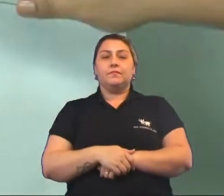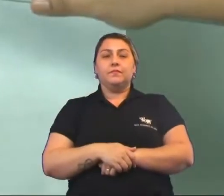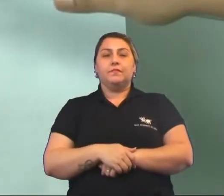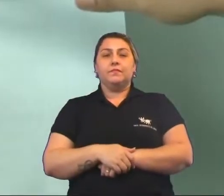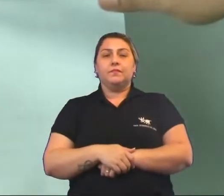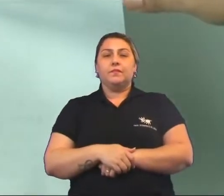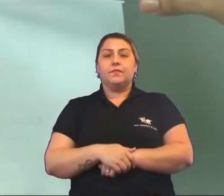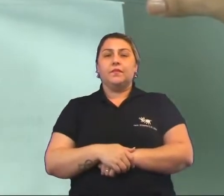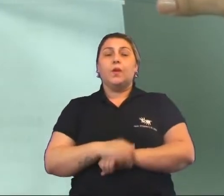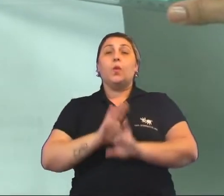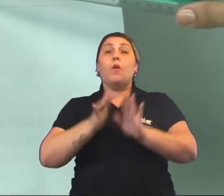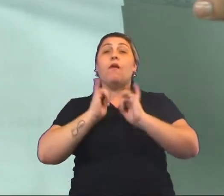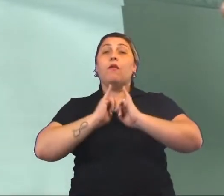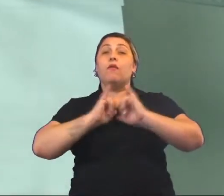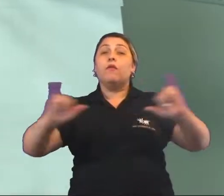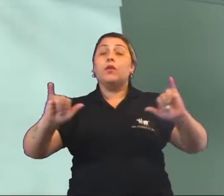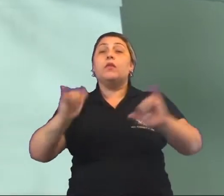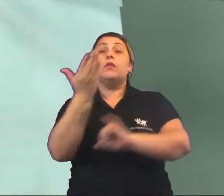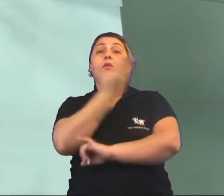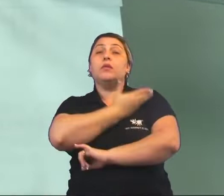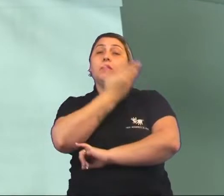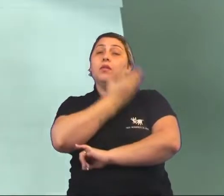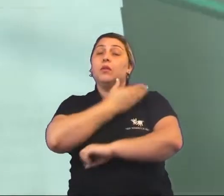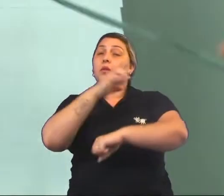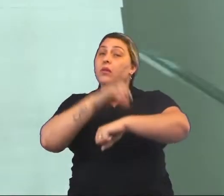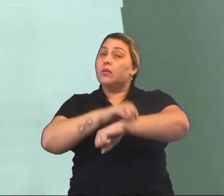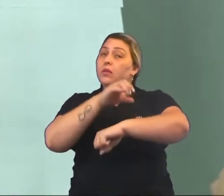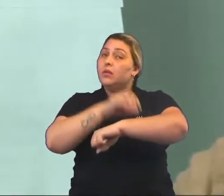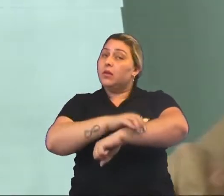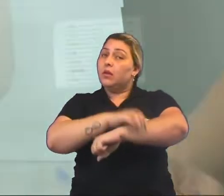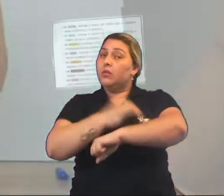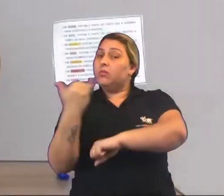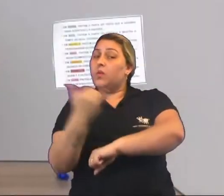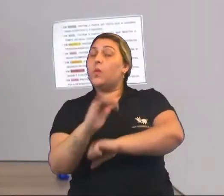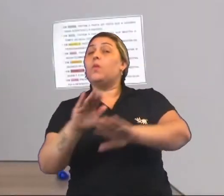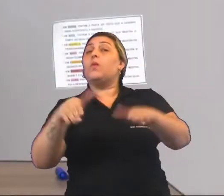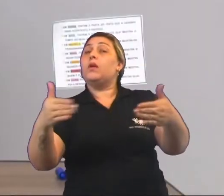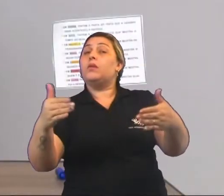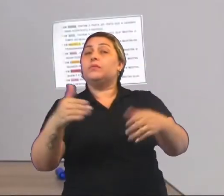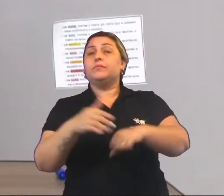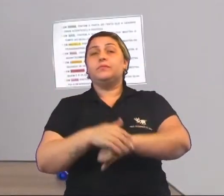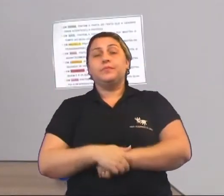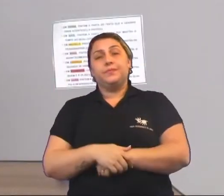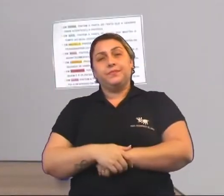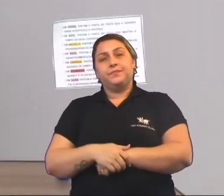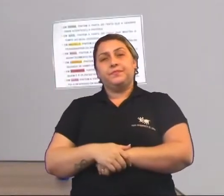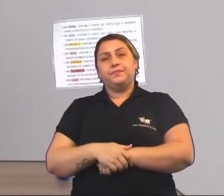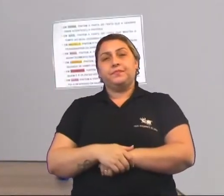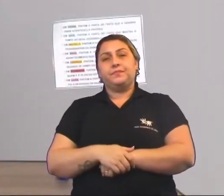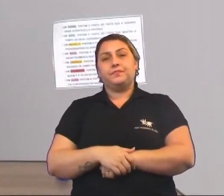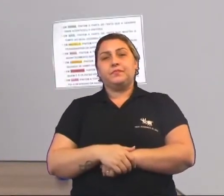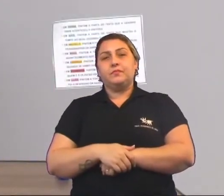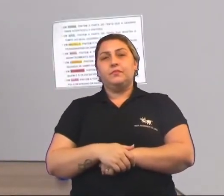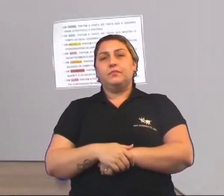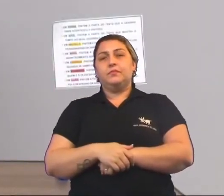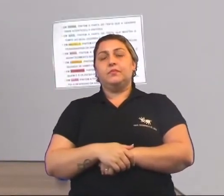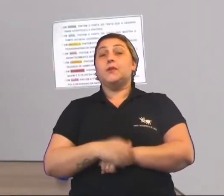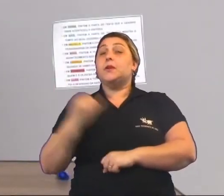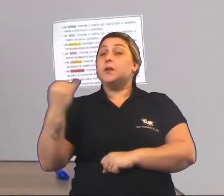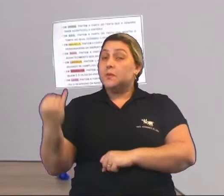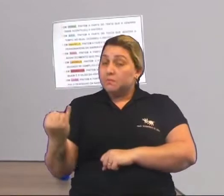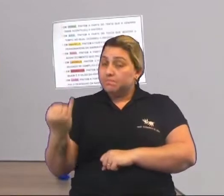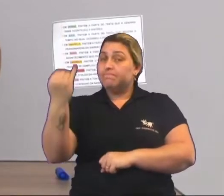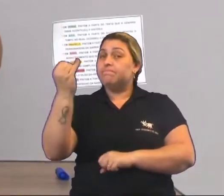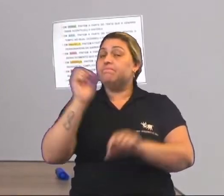Que alerta os amigos do sapo fizeram a ele? Qual foi a alerta feita? A alerta feita foi a respeito de que era importante,